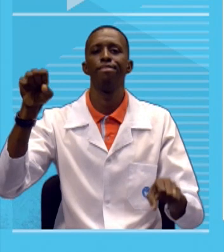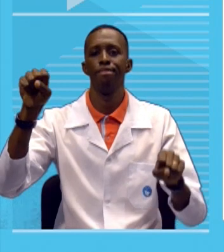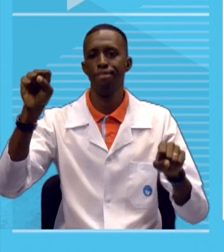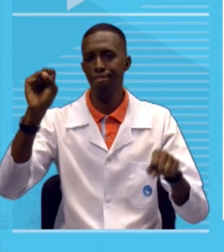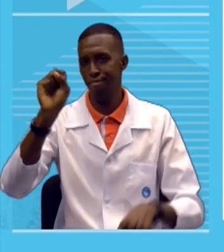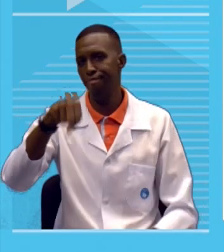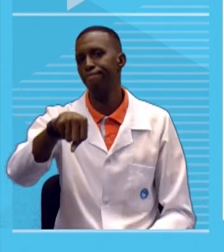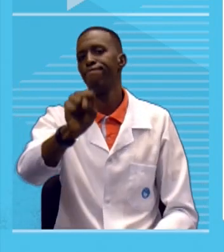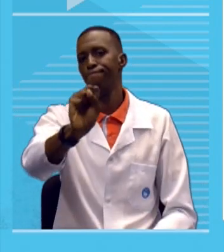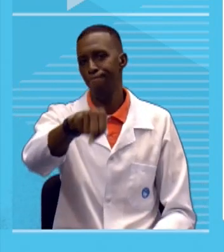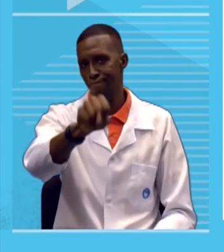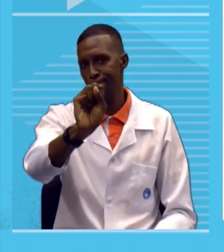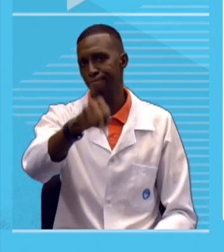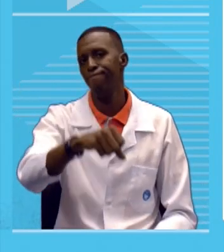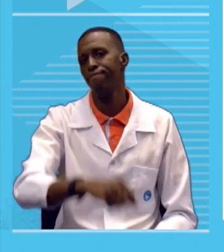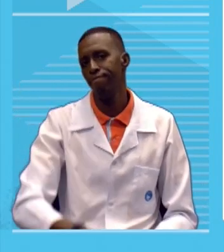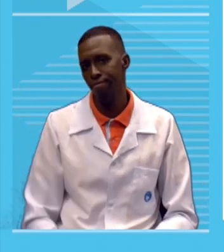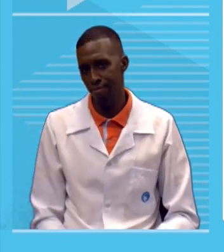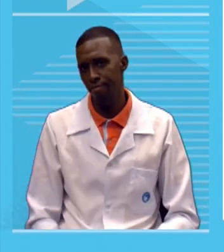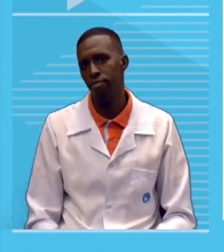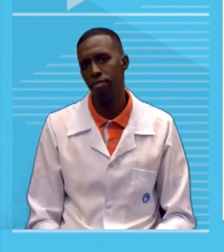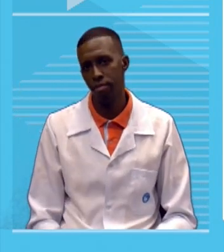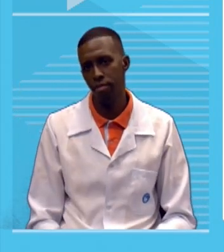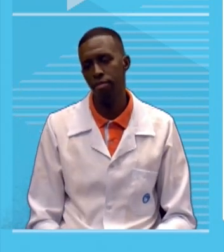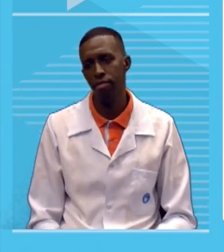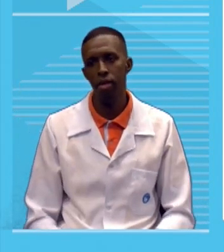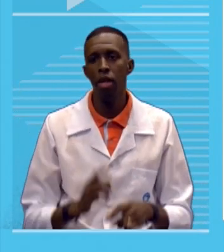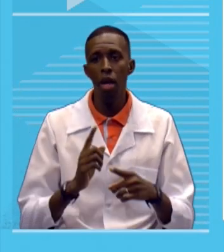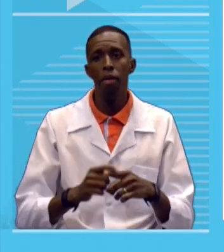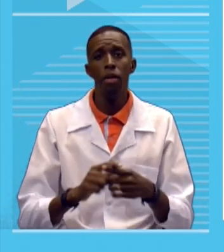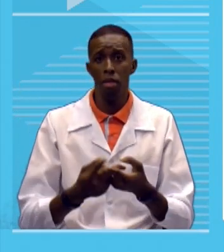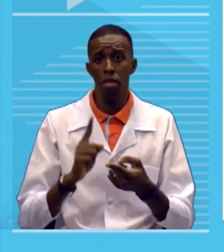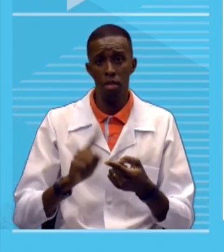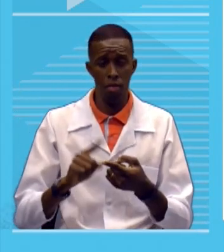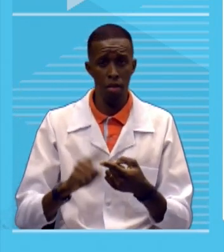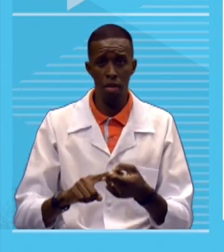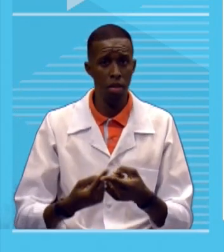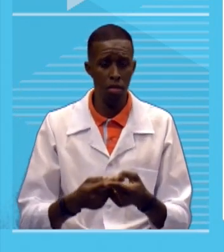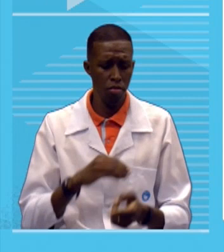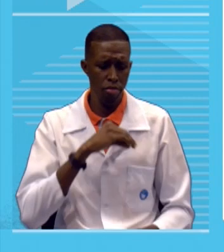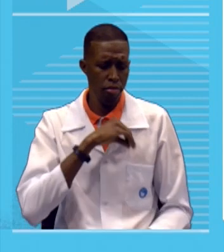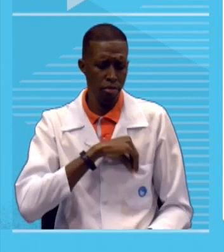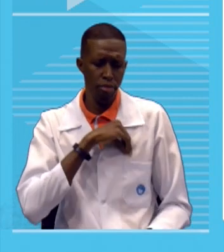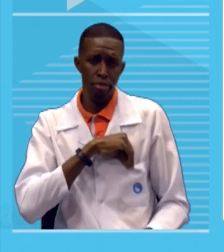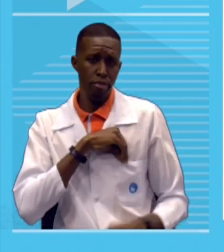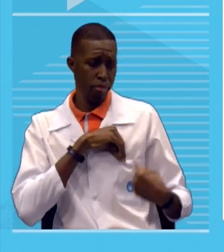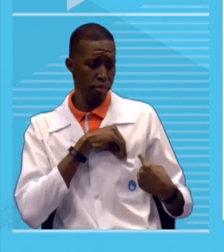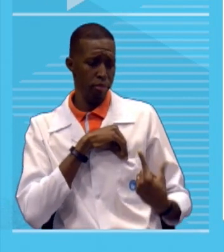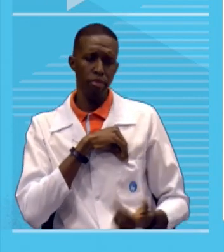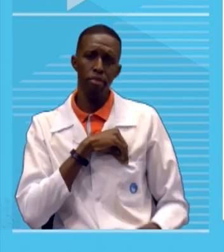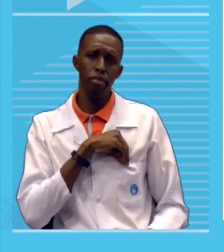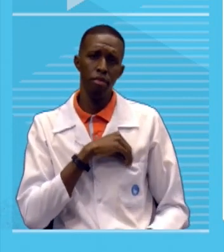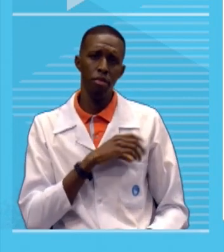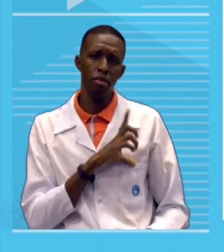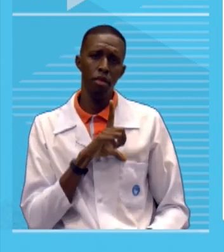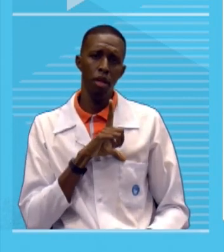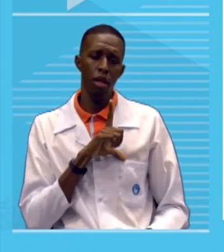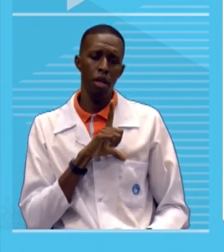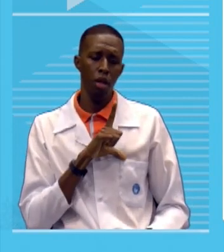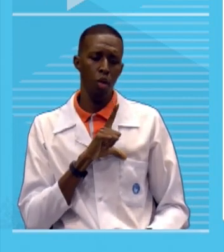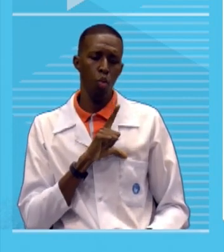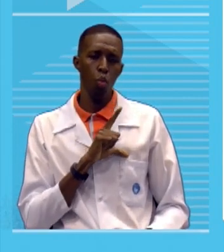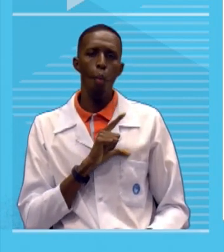péssima distribuição de renda que existe no Brasil, né? Um problema que já vem de bastante tempo, desde o início aí da